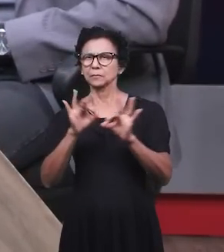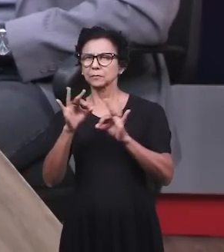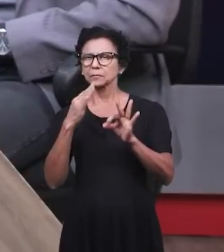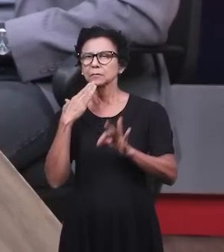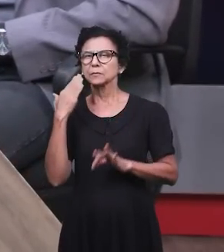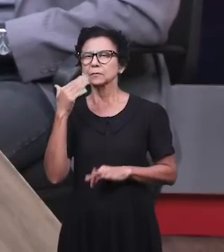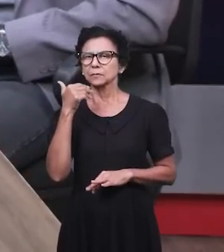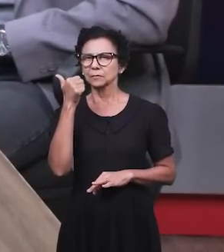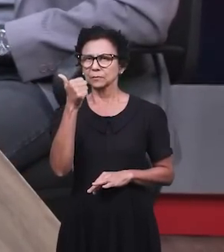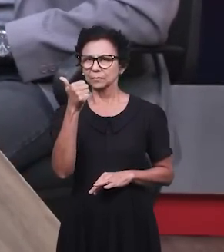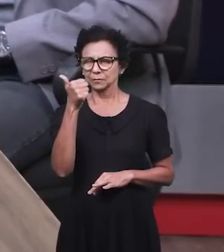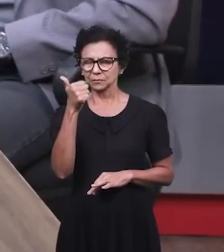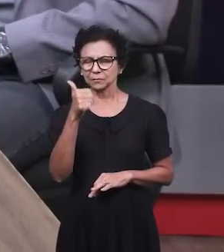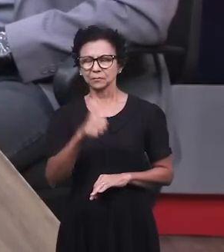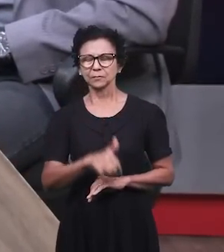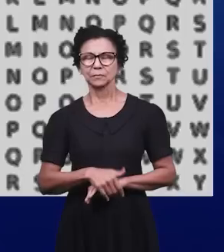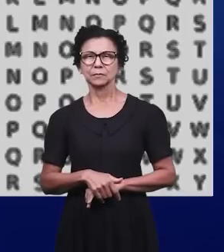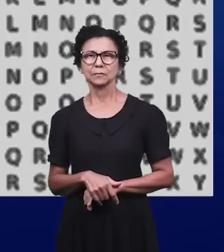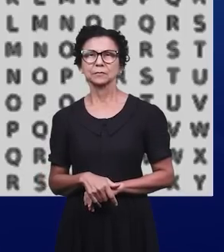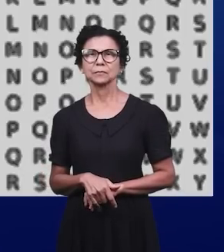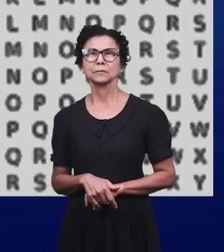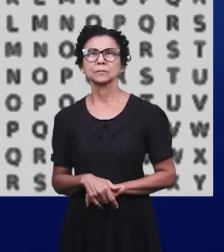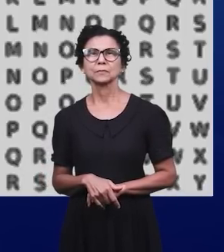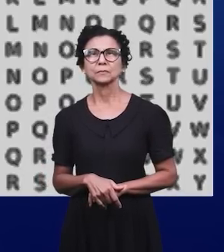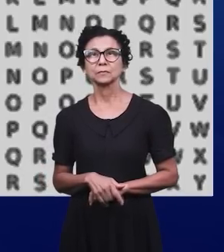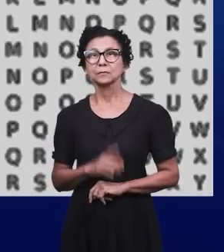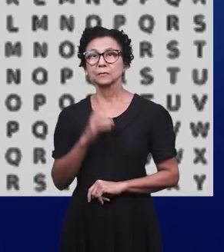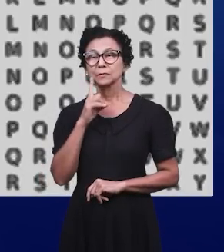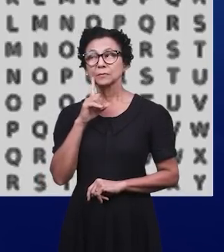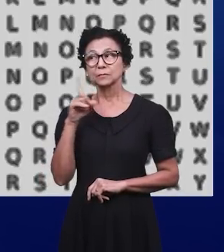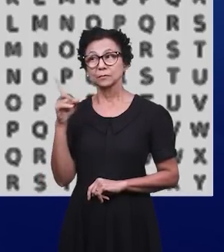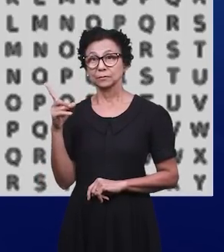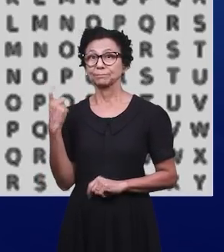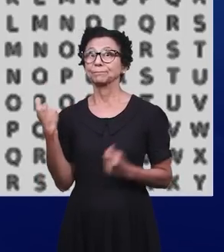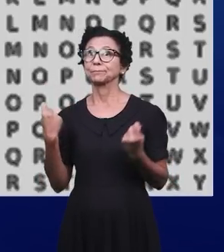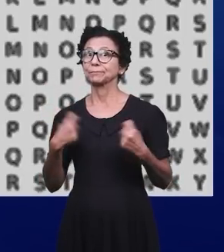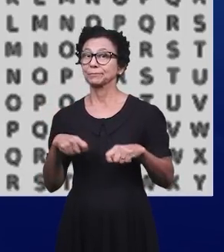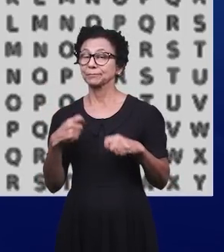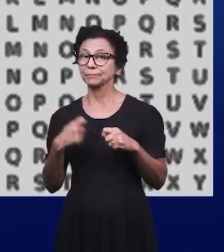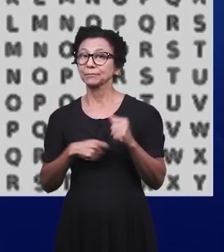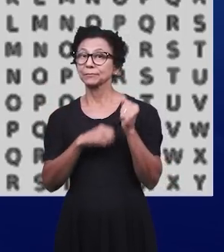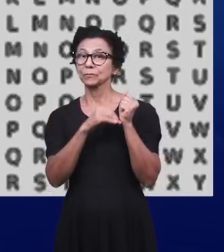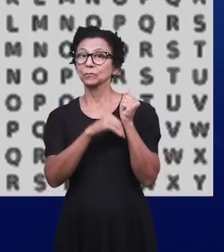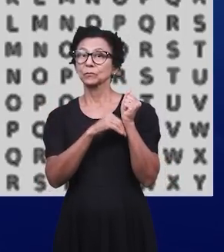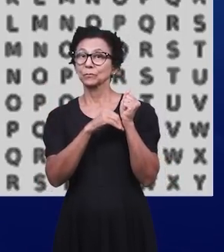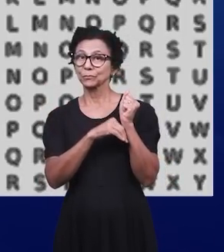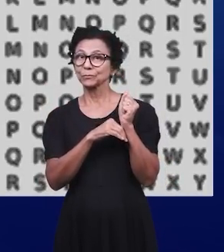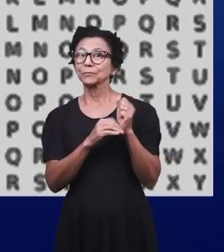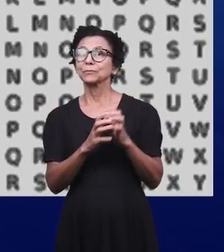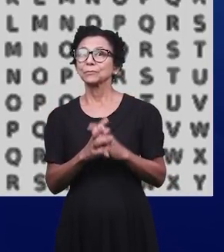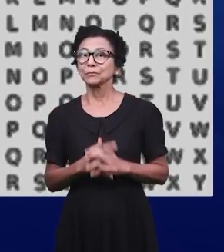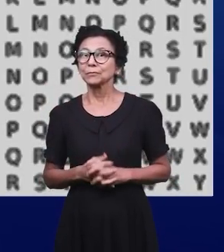elaborada. Né? Você precisa de ter, de fato, um código. Tá? Então,